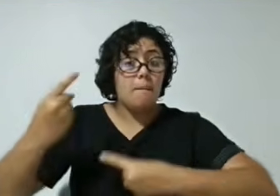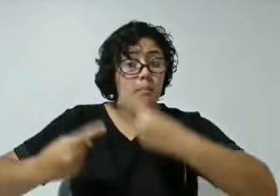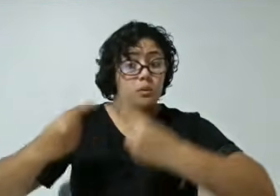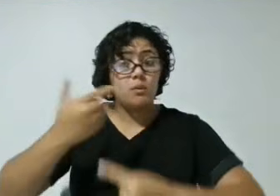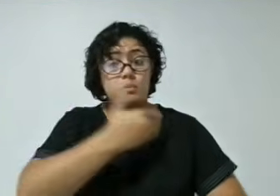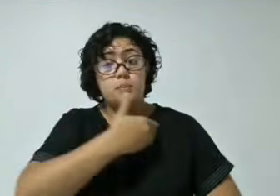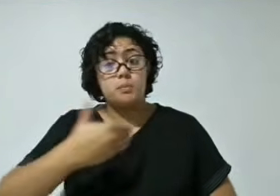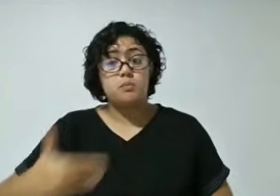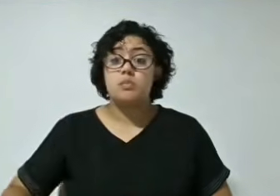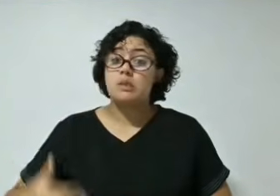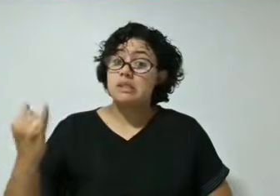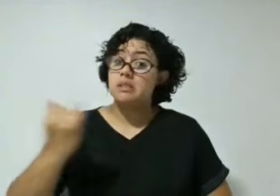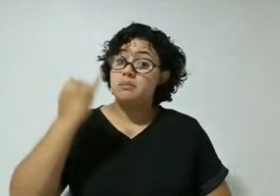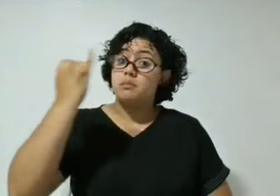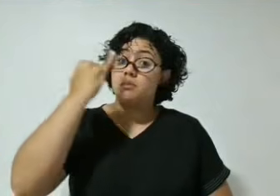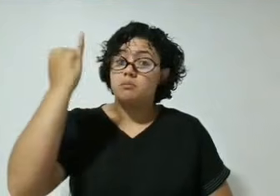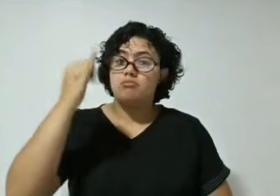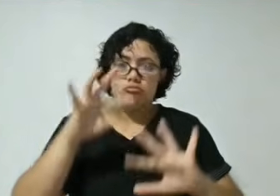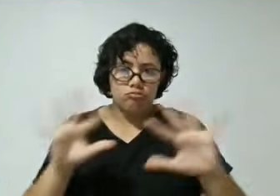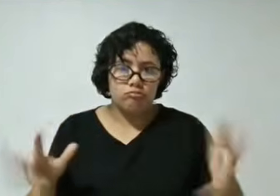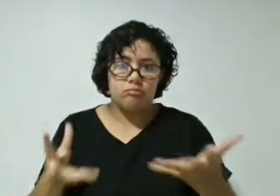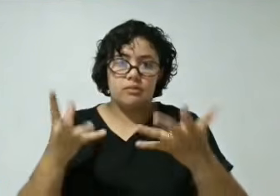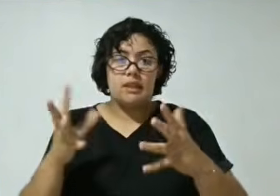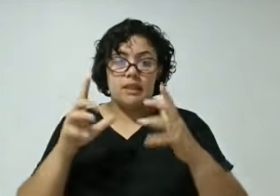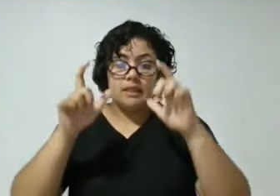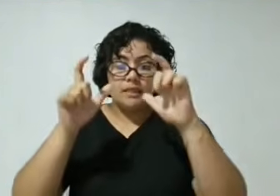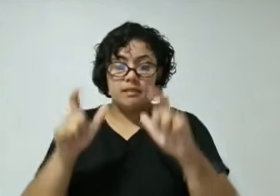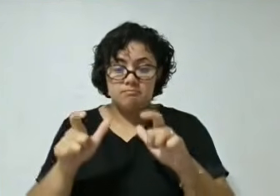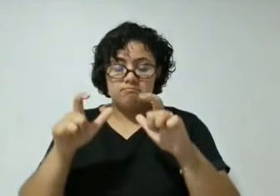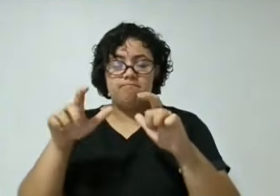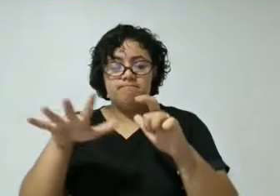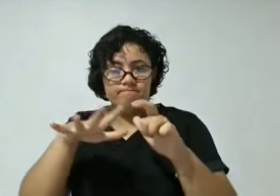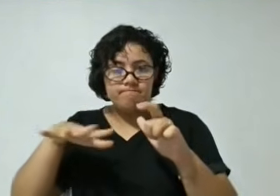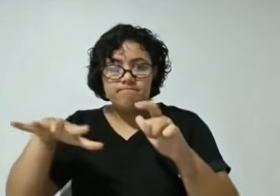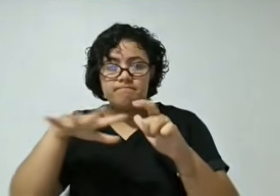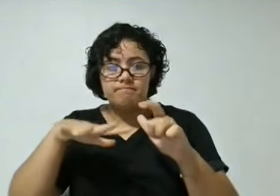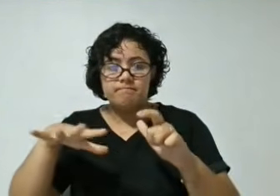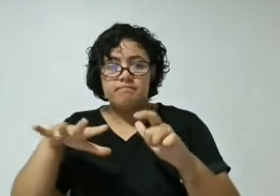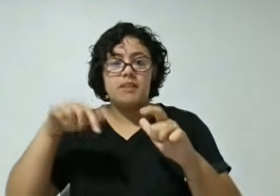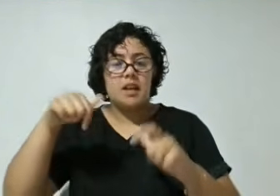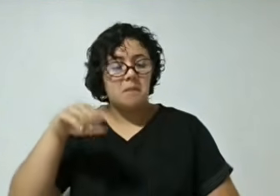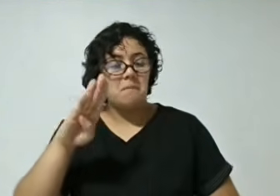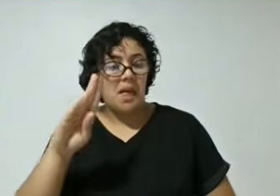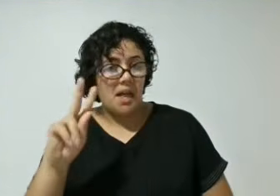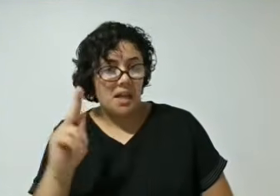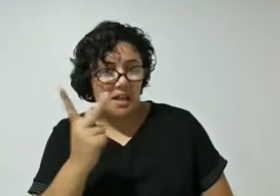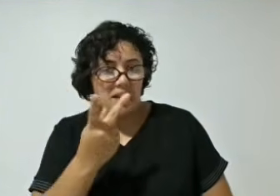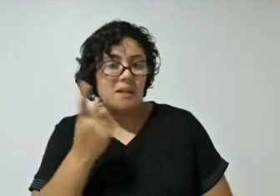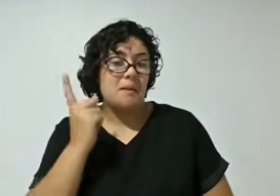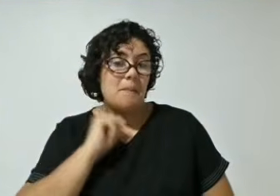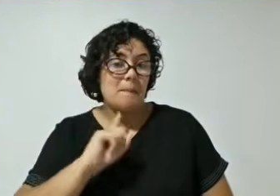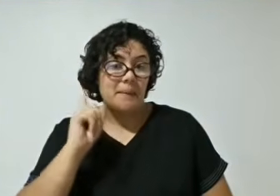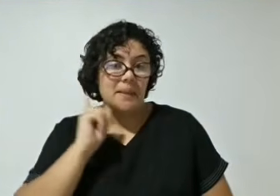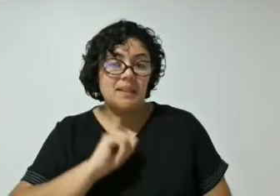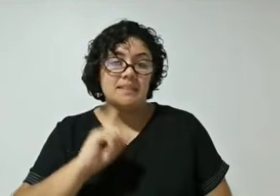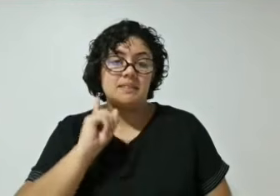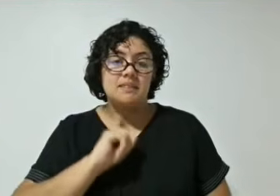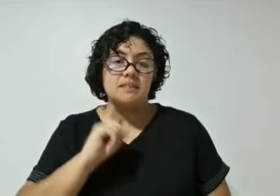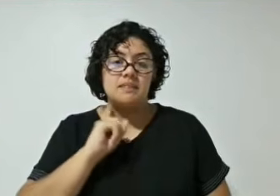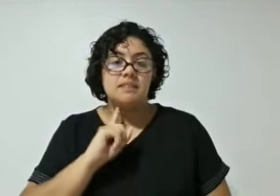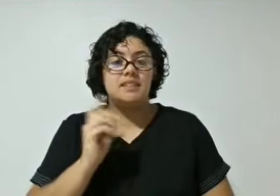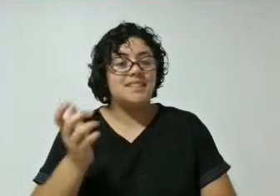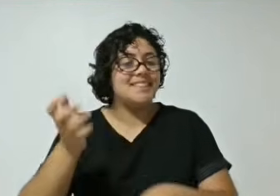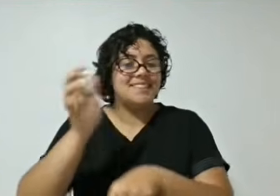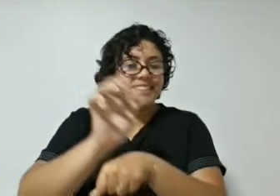muita importância e relevância dentro do cenário Belo Horizontino, mineiro, a gente fala que até estadual,